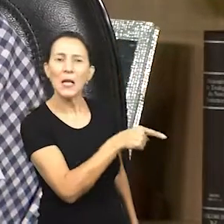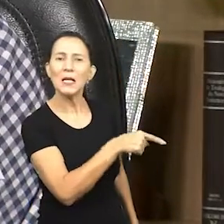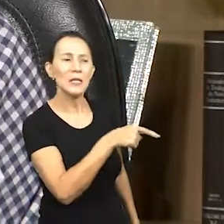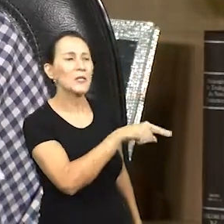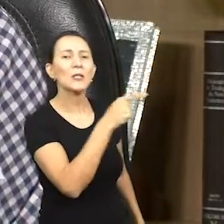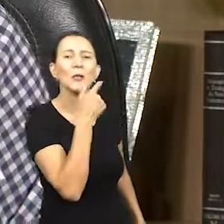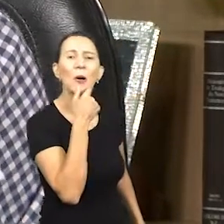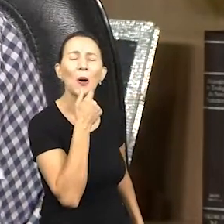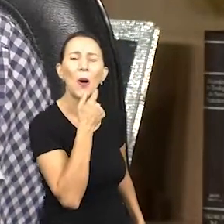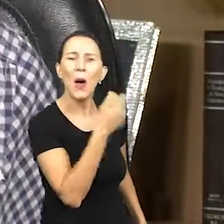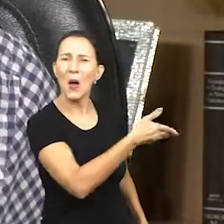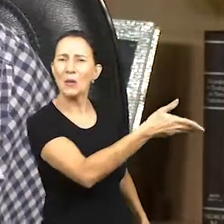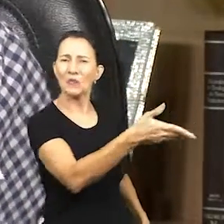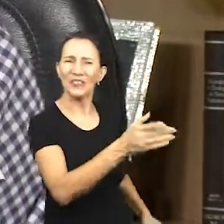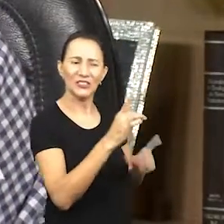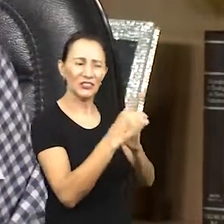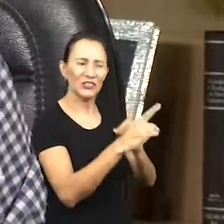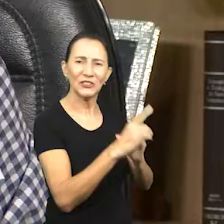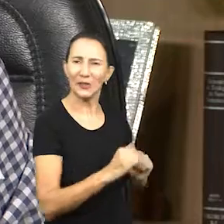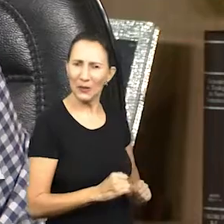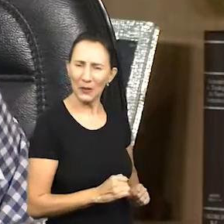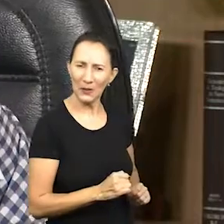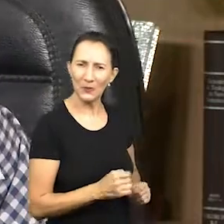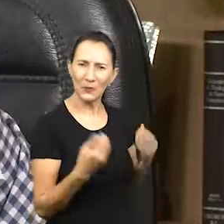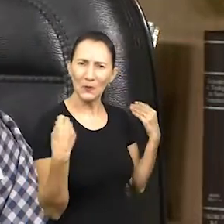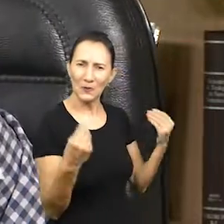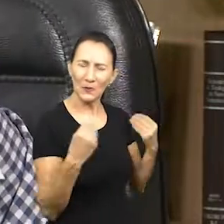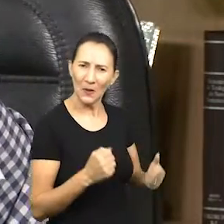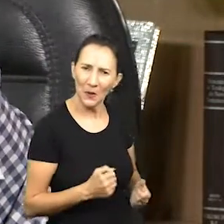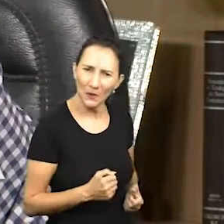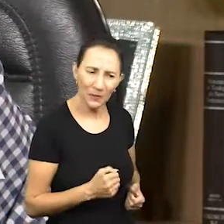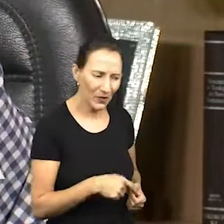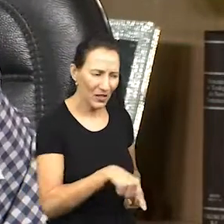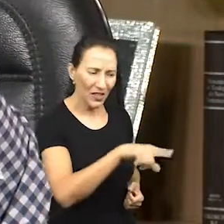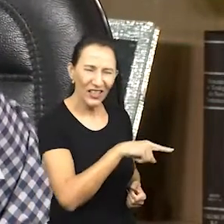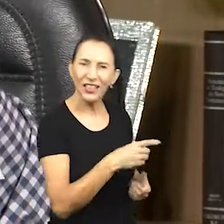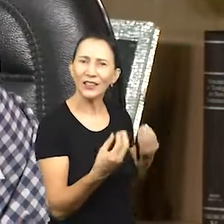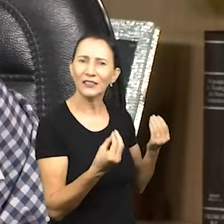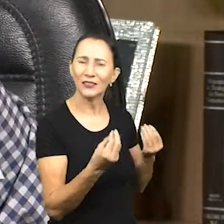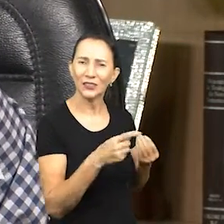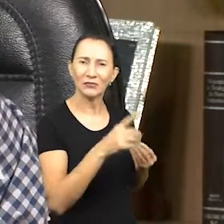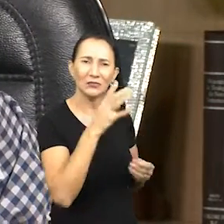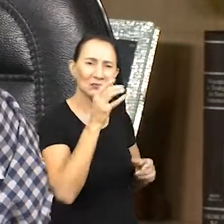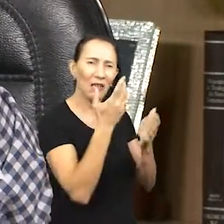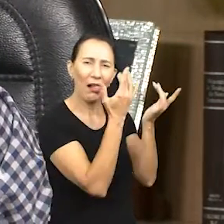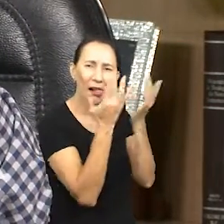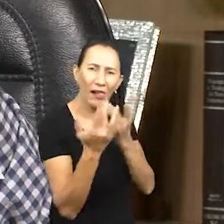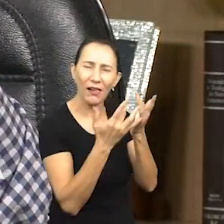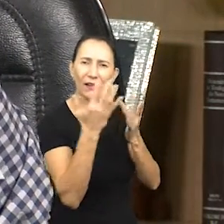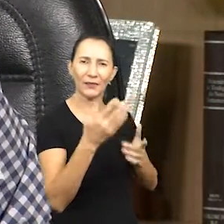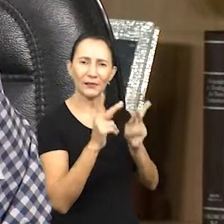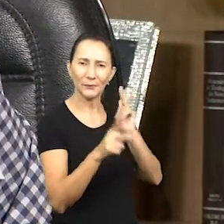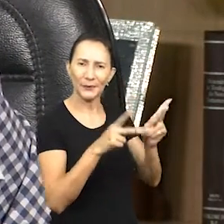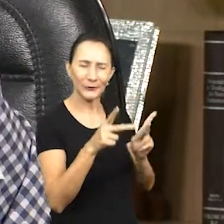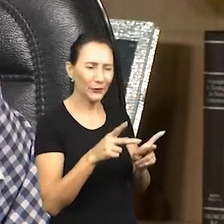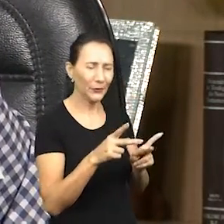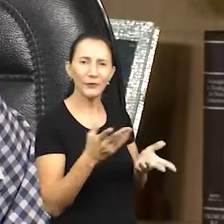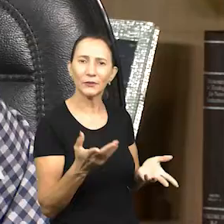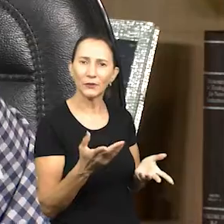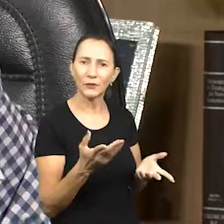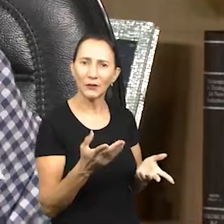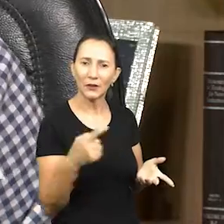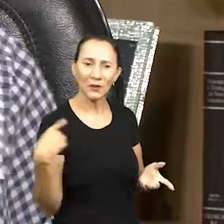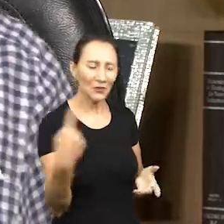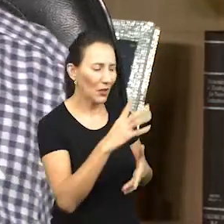Qual costume? De abusar dos outros, transformar as pessoas num cavalo, olha. E com isso, olha, rasgando-lhes as